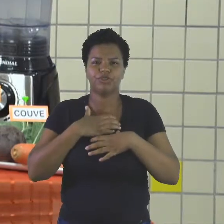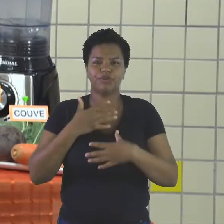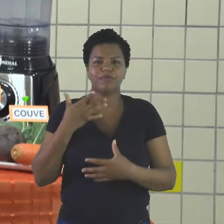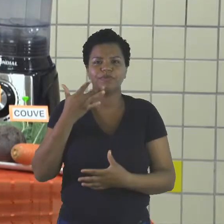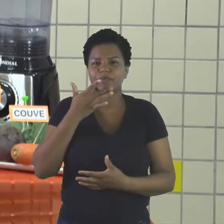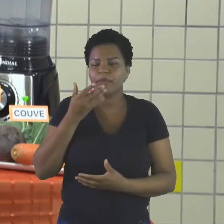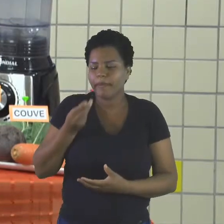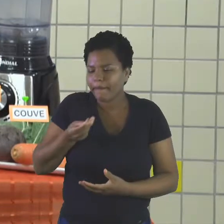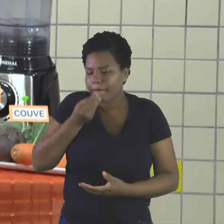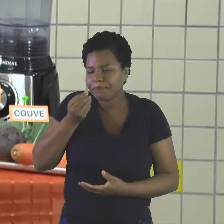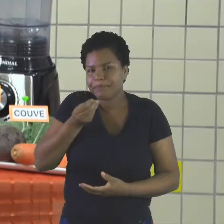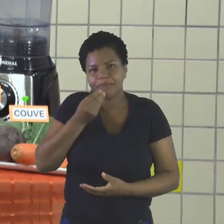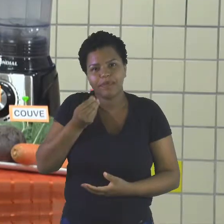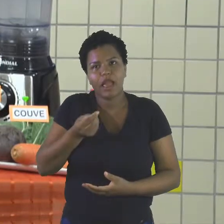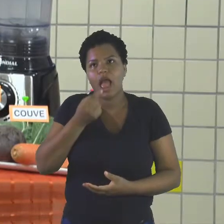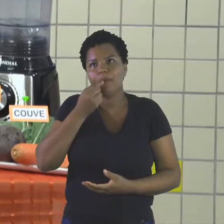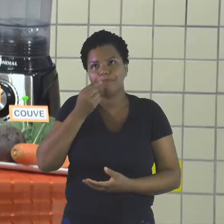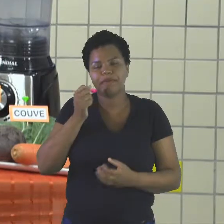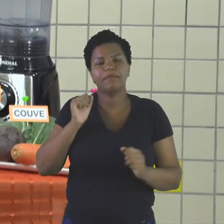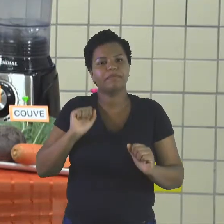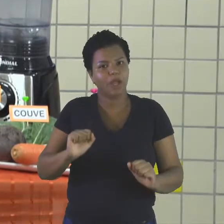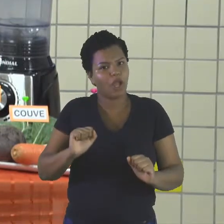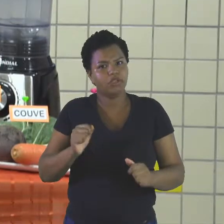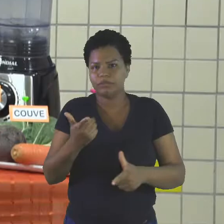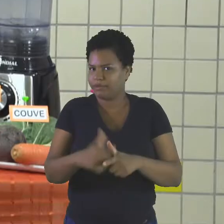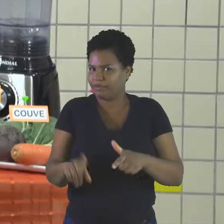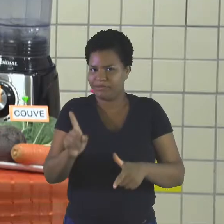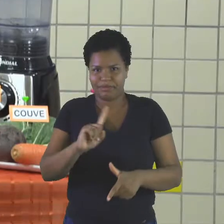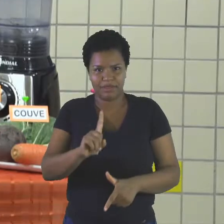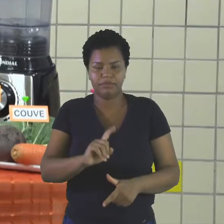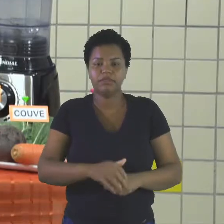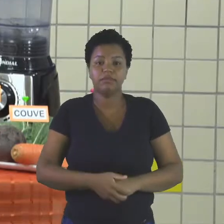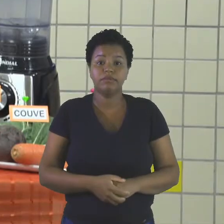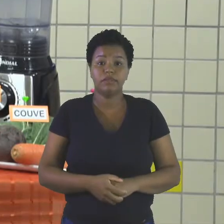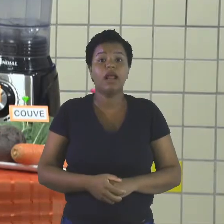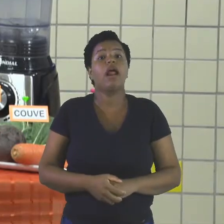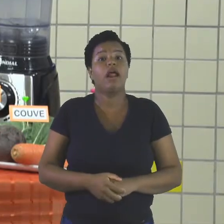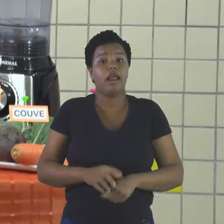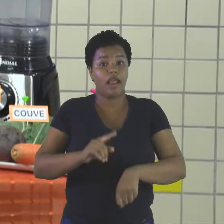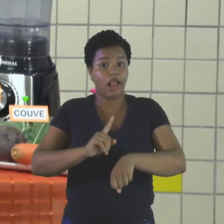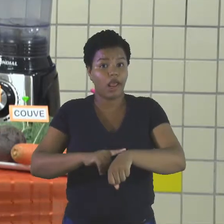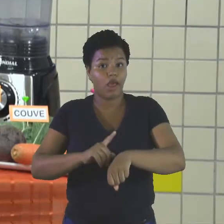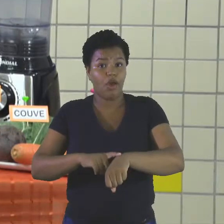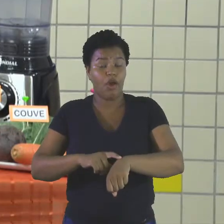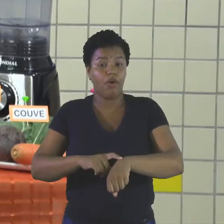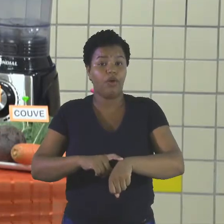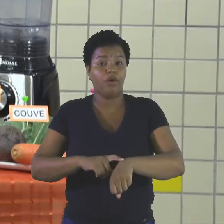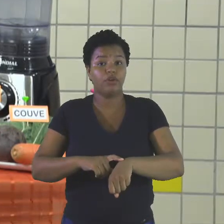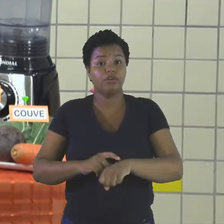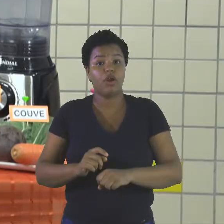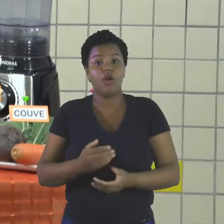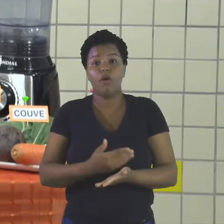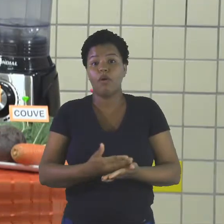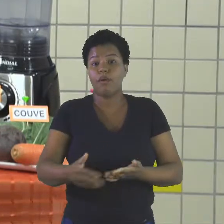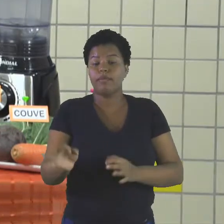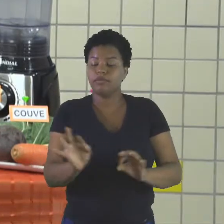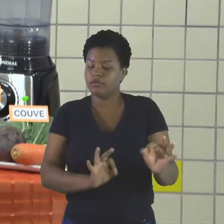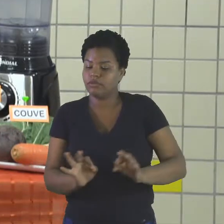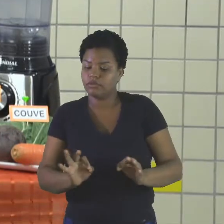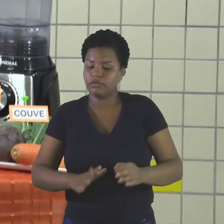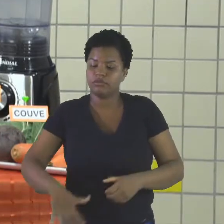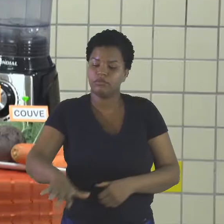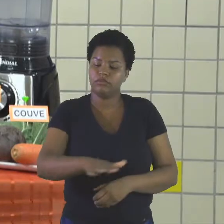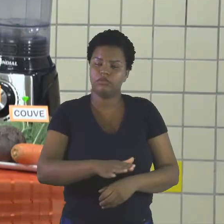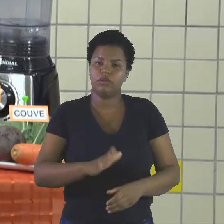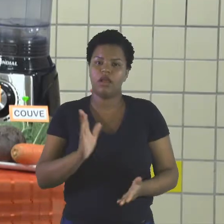o gosto dessa tinta porque ele pode também levar amor que não tem problema algum é hora de começarmos é organizar o espaço de